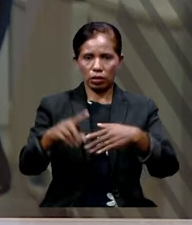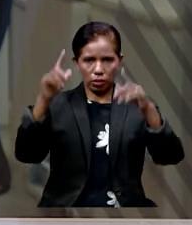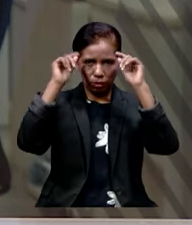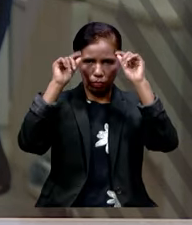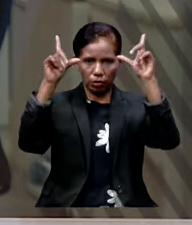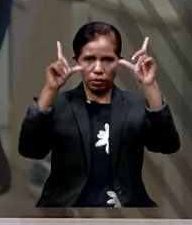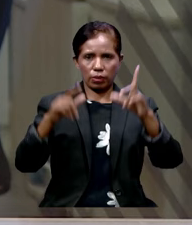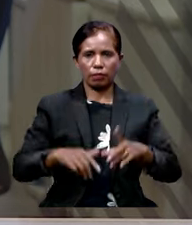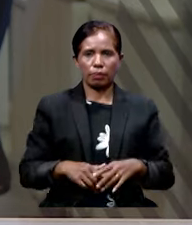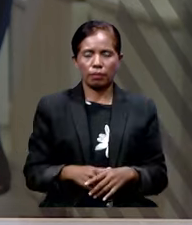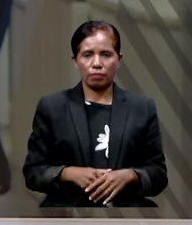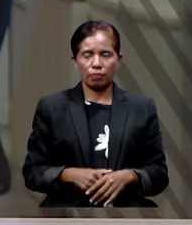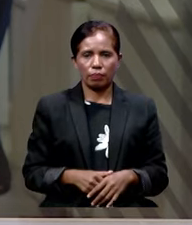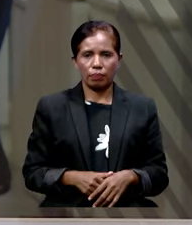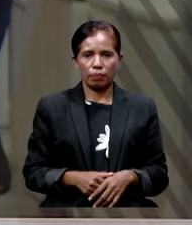Timor-Leste.